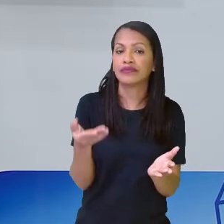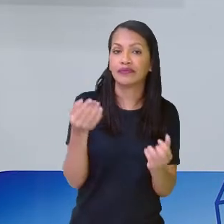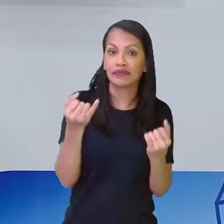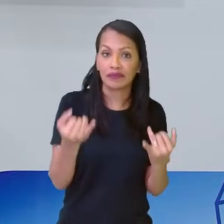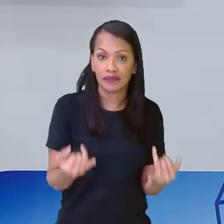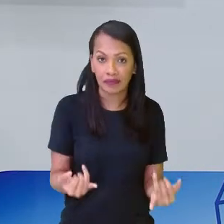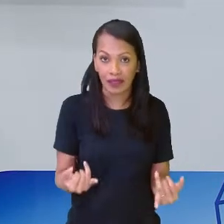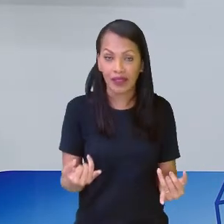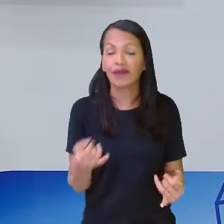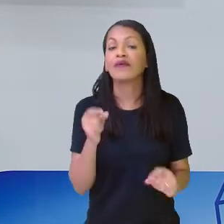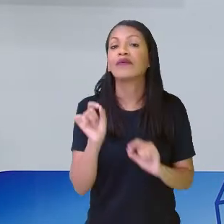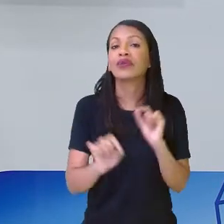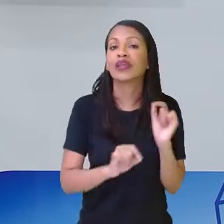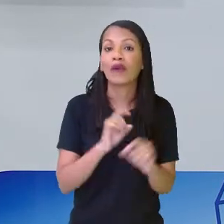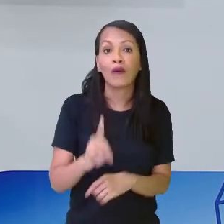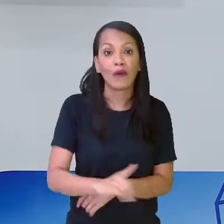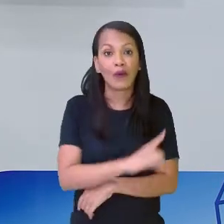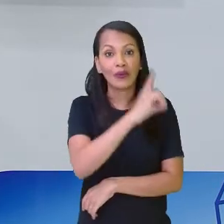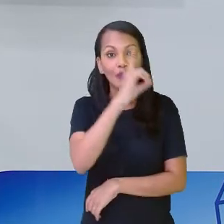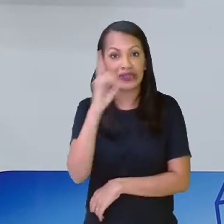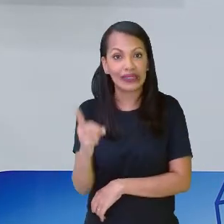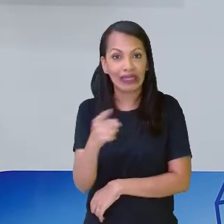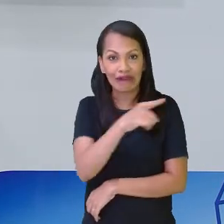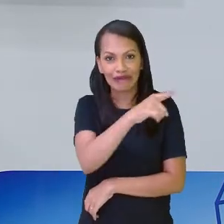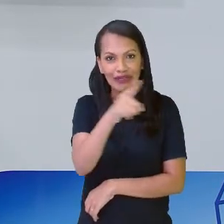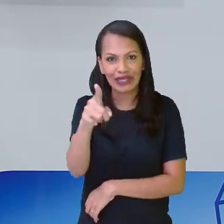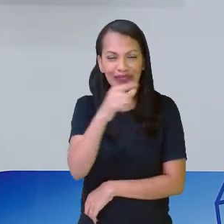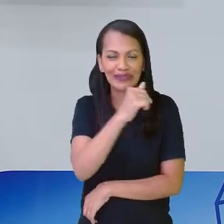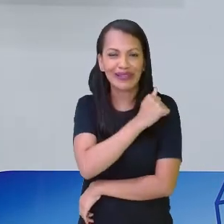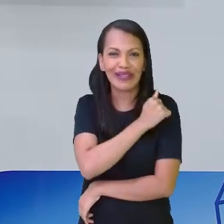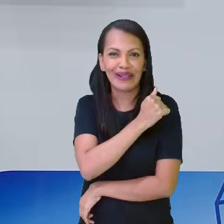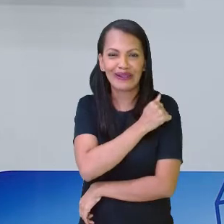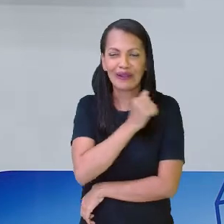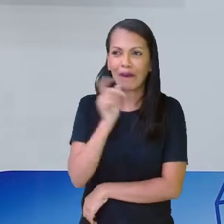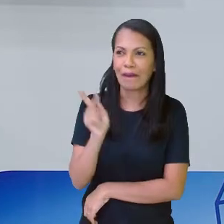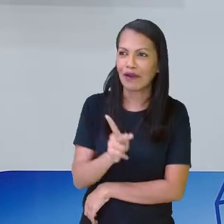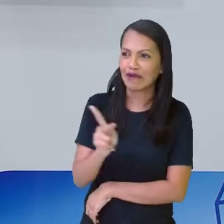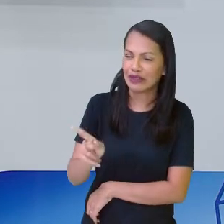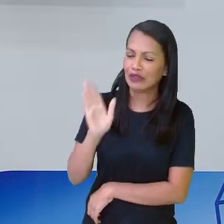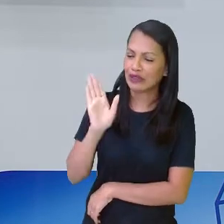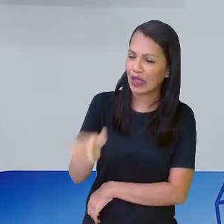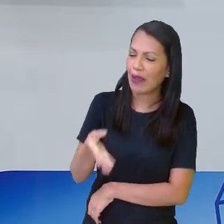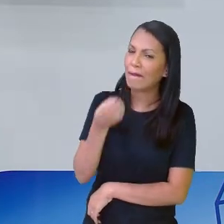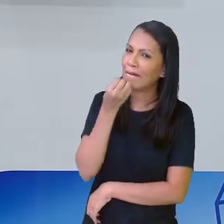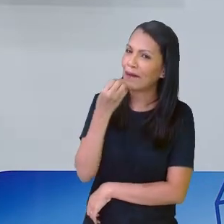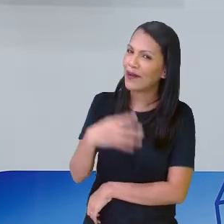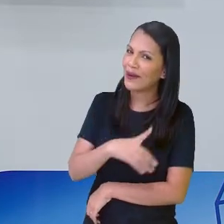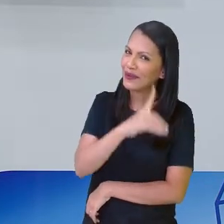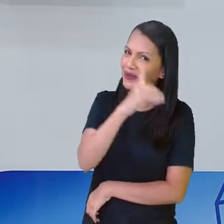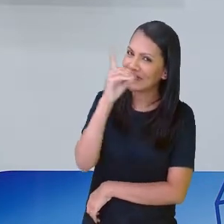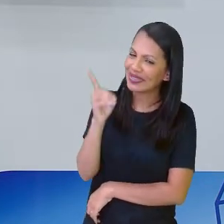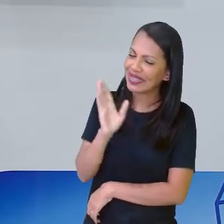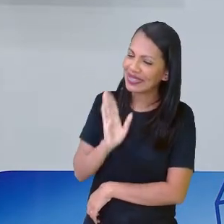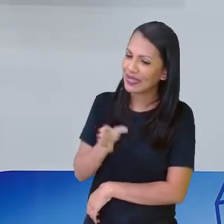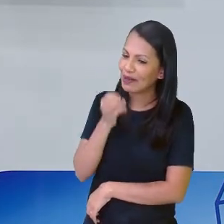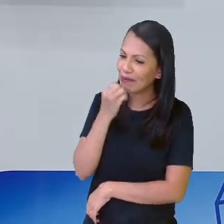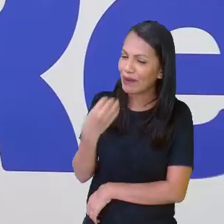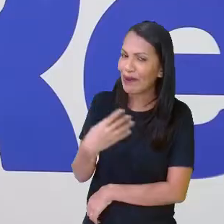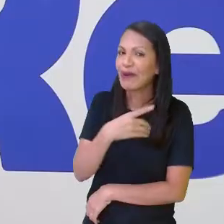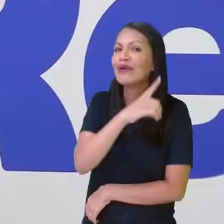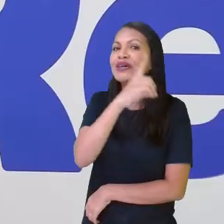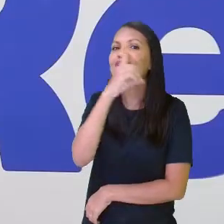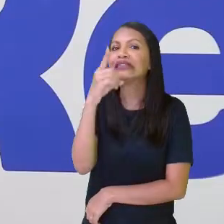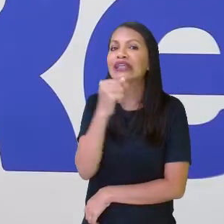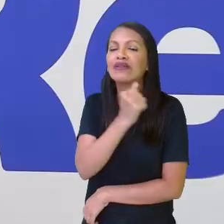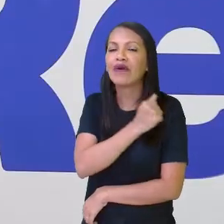na aula, falar sobre o dia de vocês, né? O dia do estudante. Professora, já desejou bom dia aí para o pessoal? Já desejou um bom dia